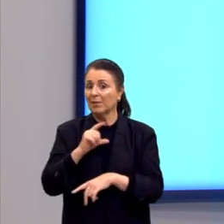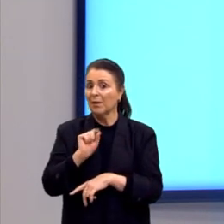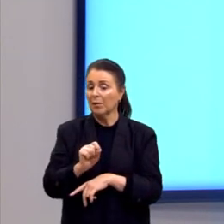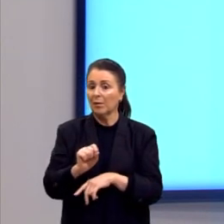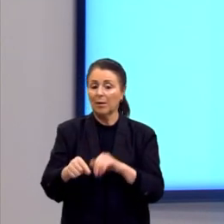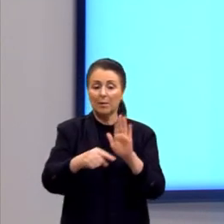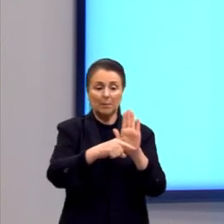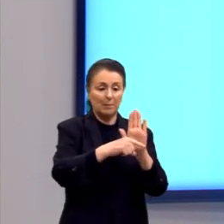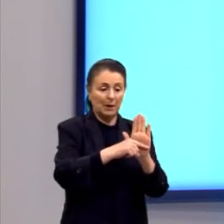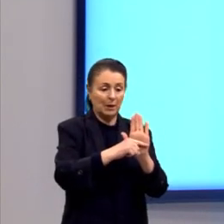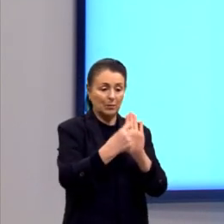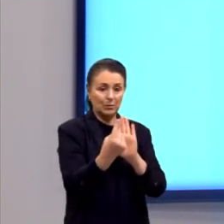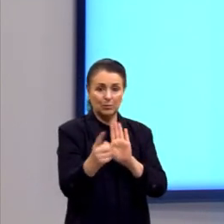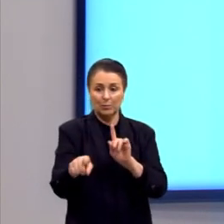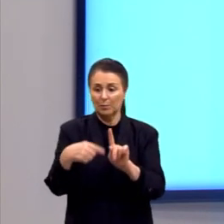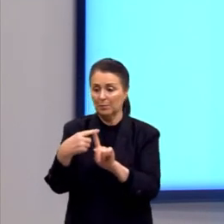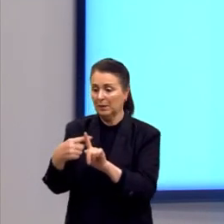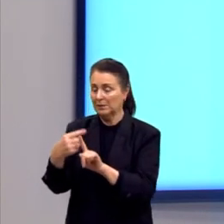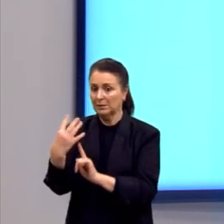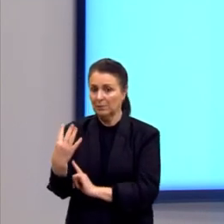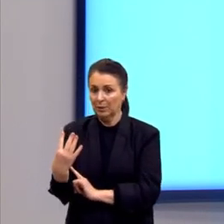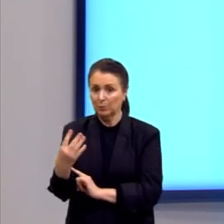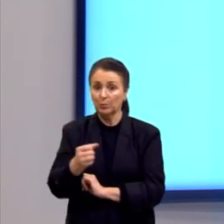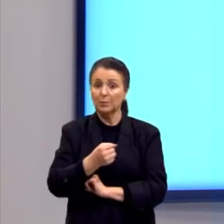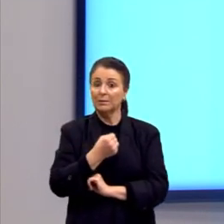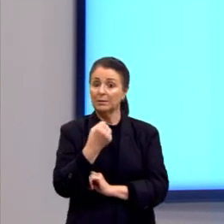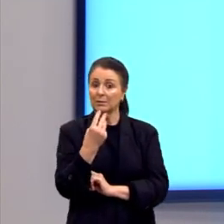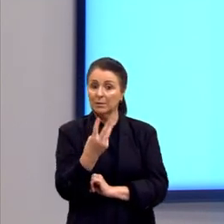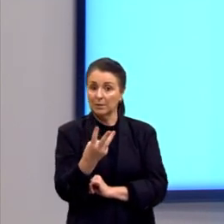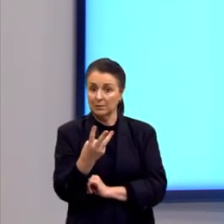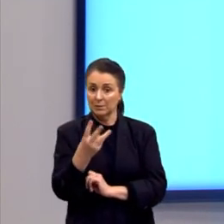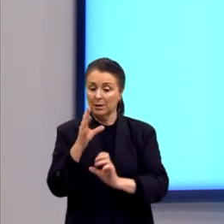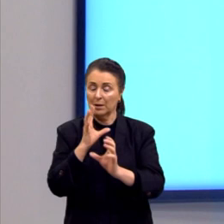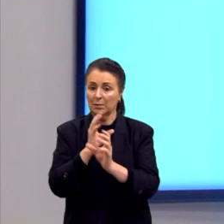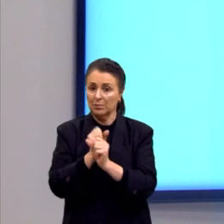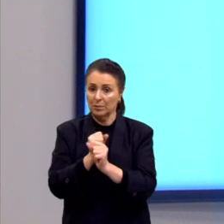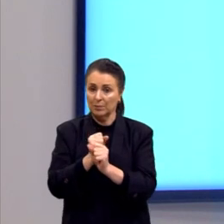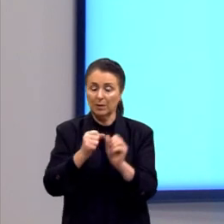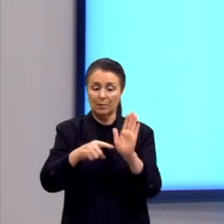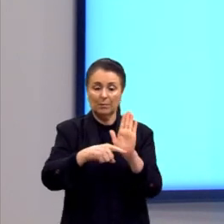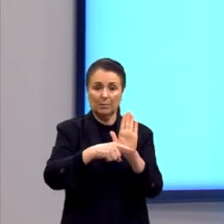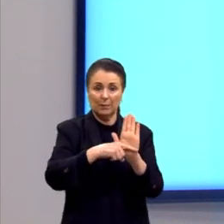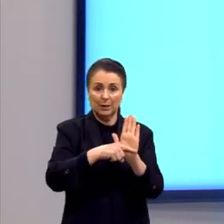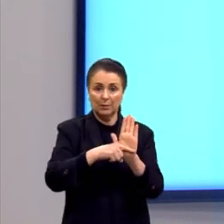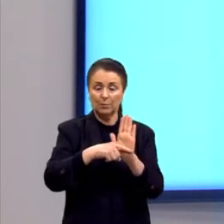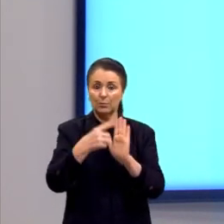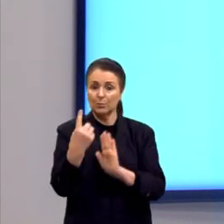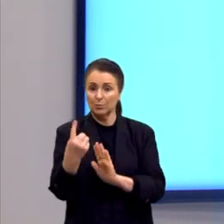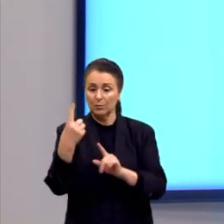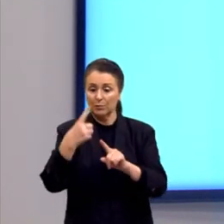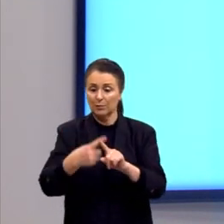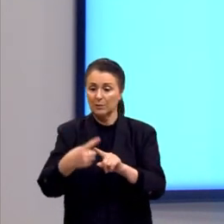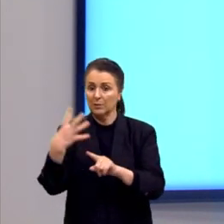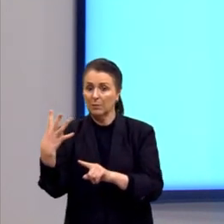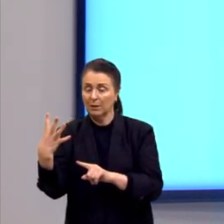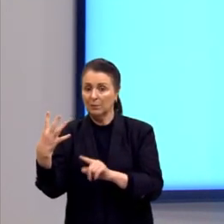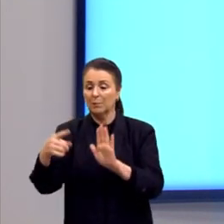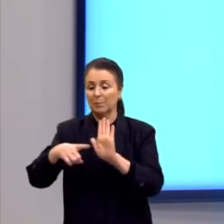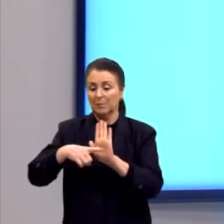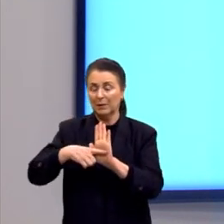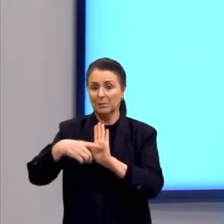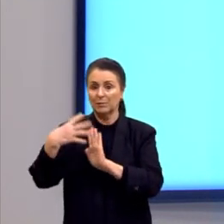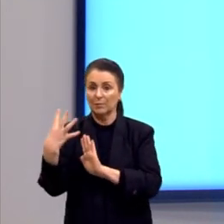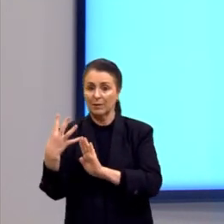menos um mais quatro é 3 é a nossa soma e menos 1 x 4 resulta